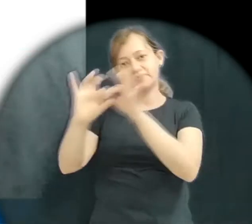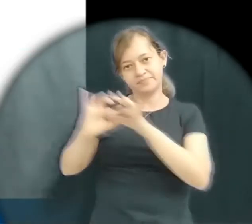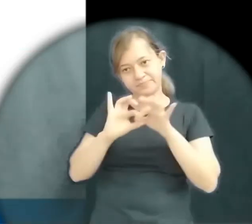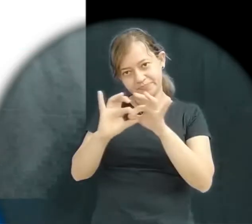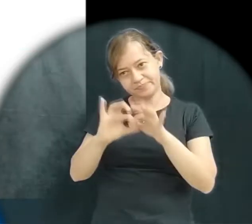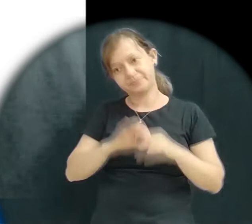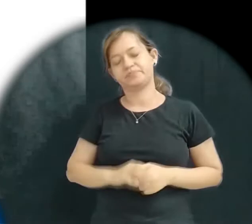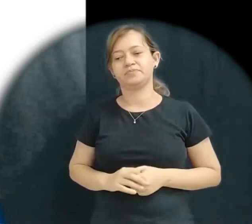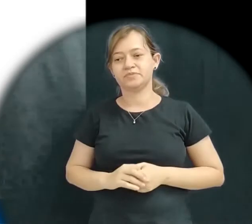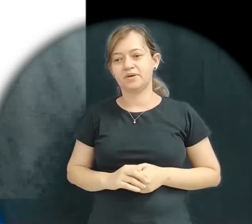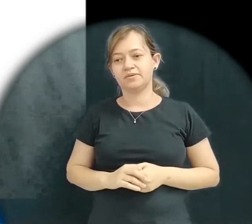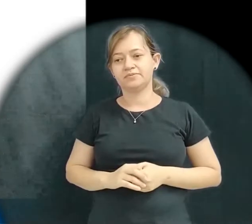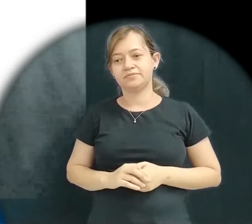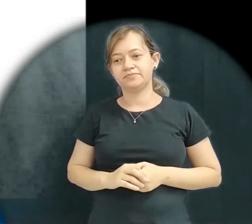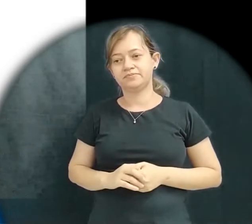aliado.